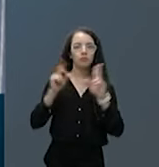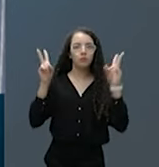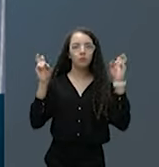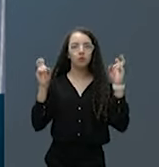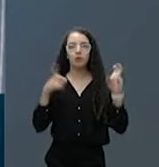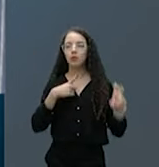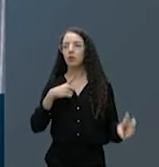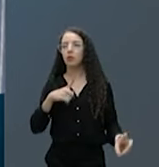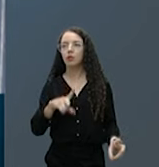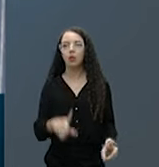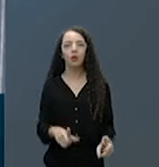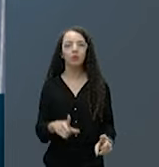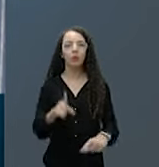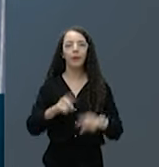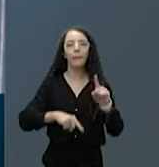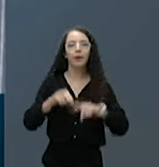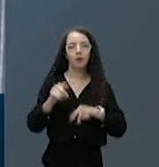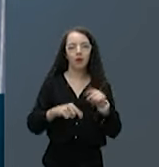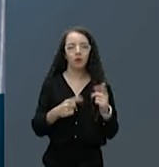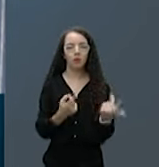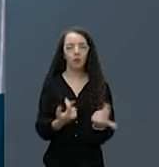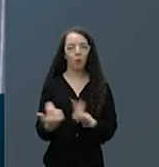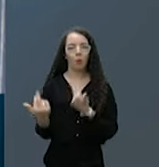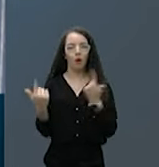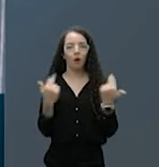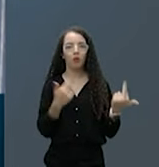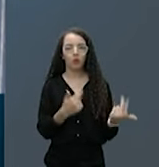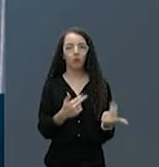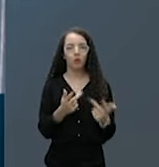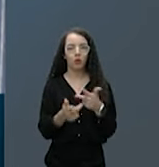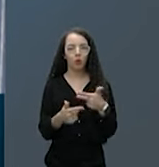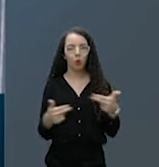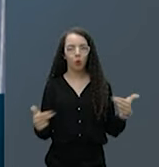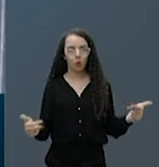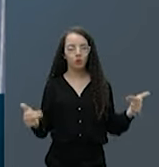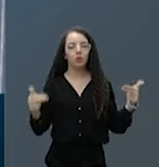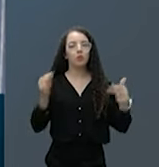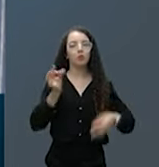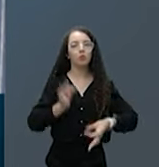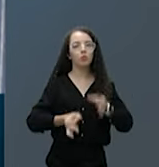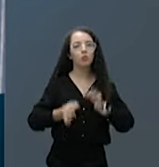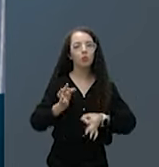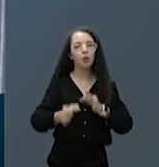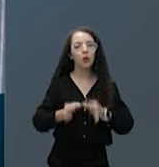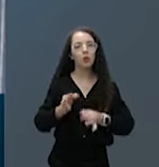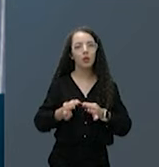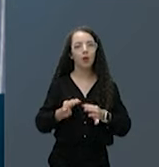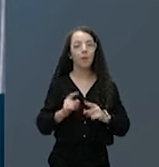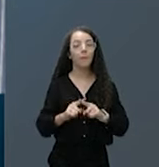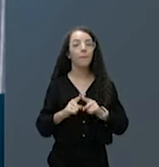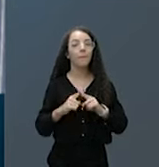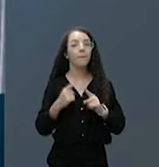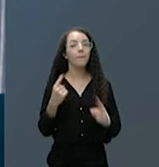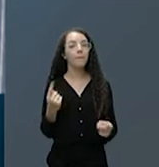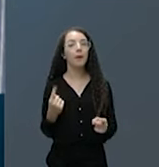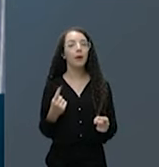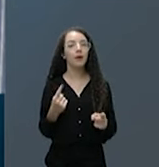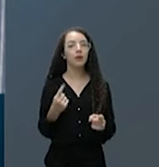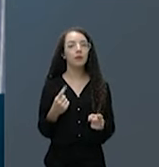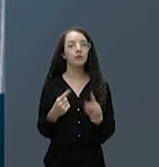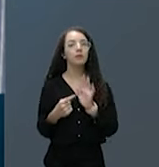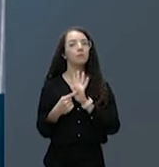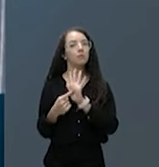daquele julgado, mas ao revés, é mero obiter dictum, eis que se trata